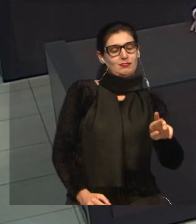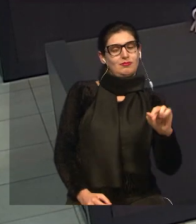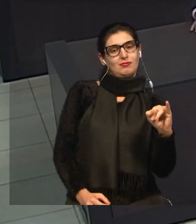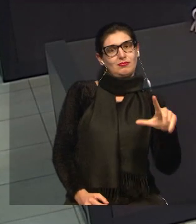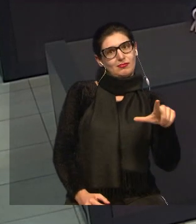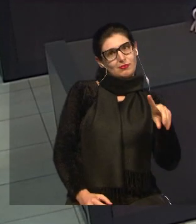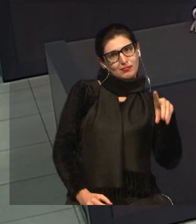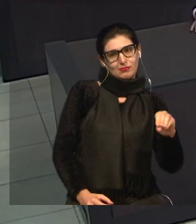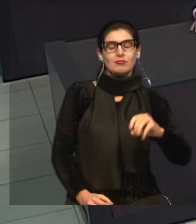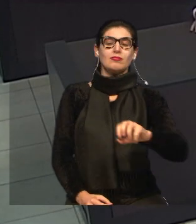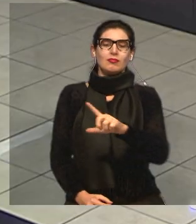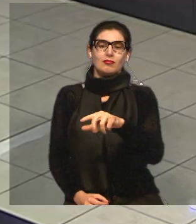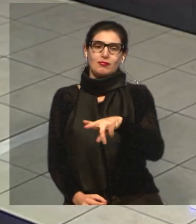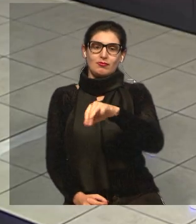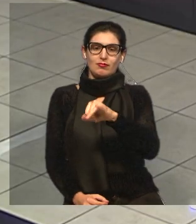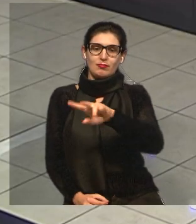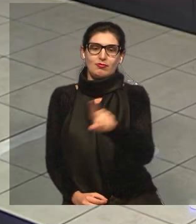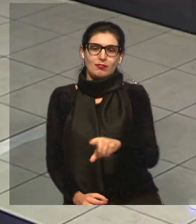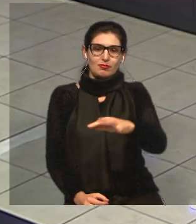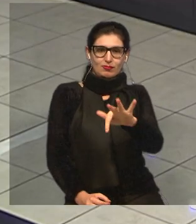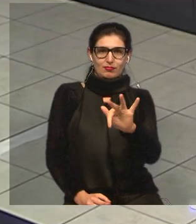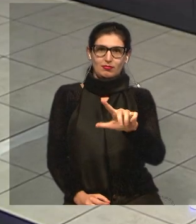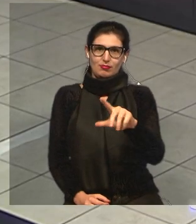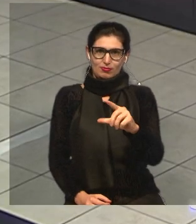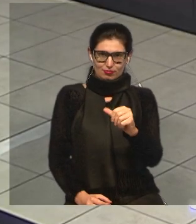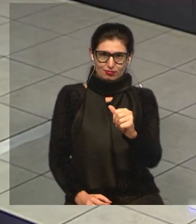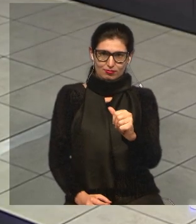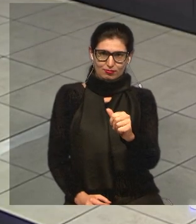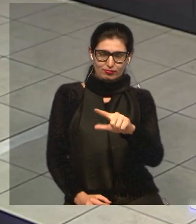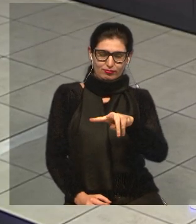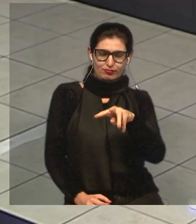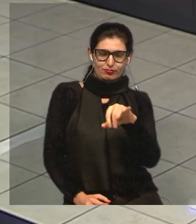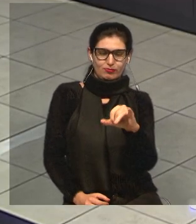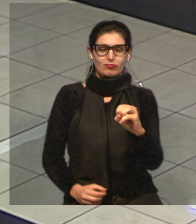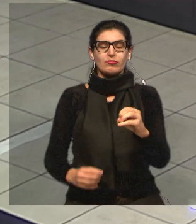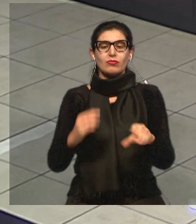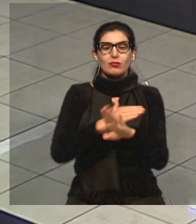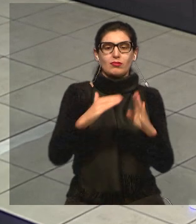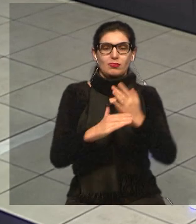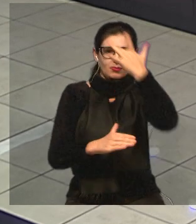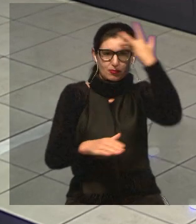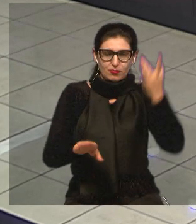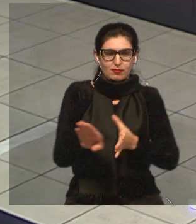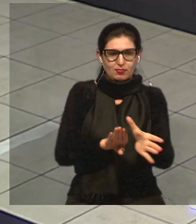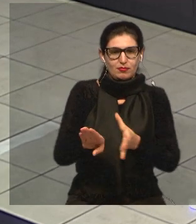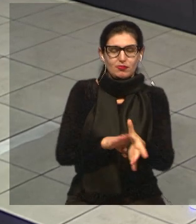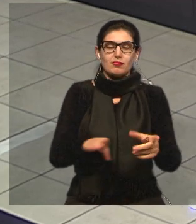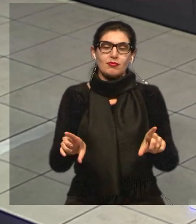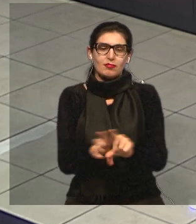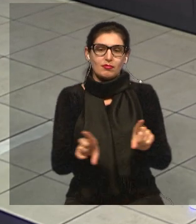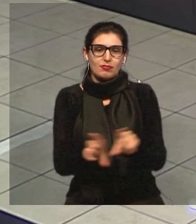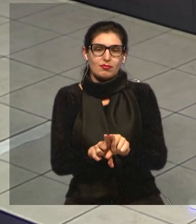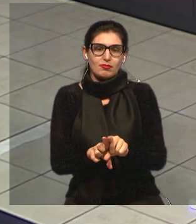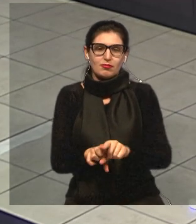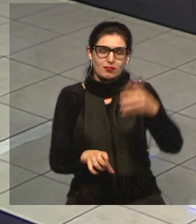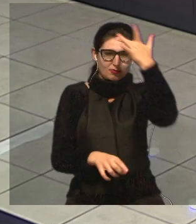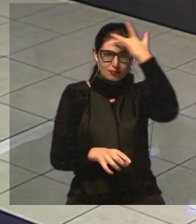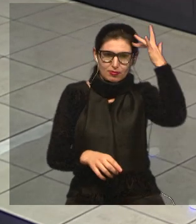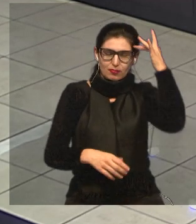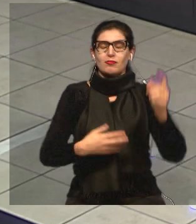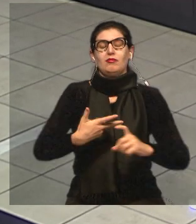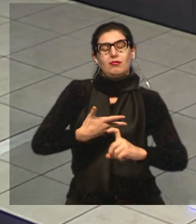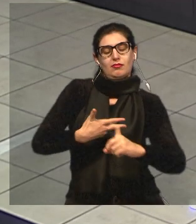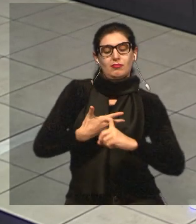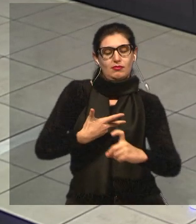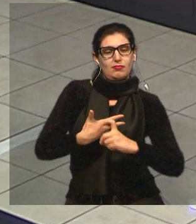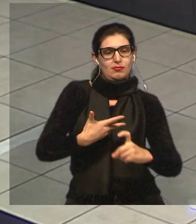Batista, Luiz Flávio, a todos os conselheiros aqui presentes, aos gestores do Executivo aqui presente,